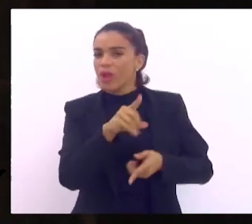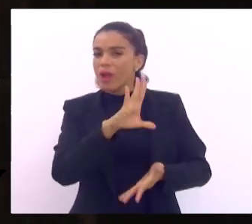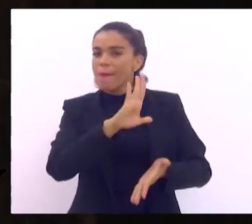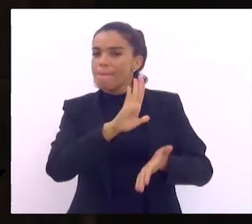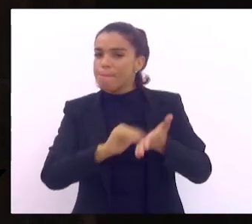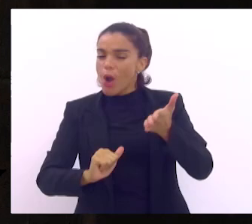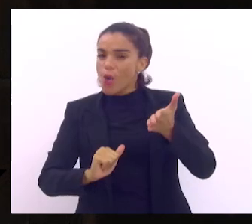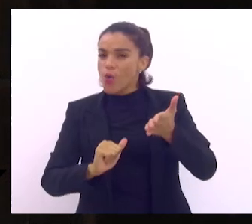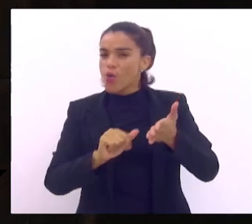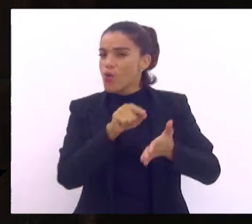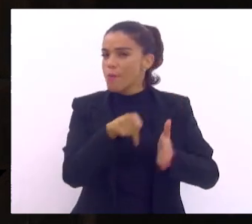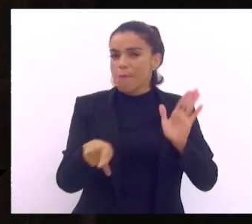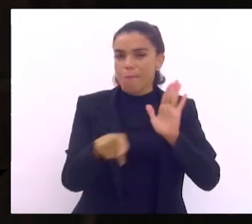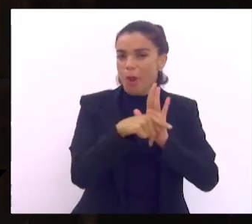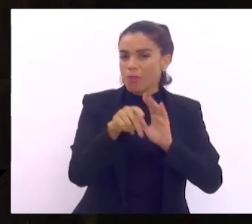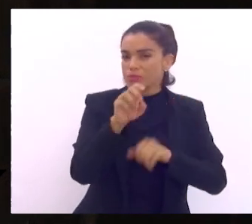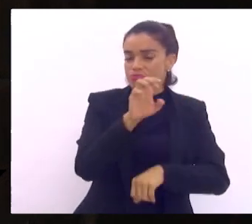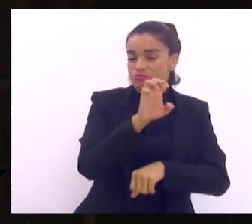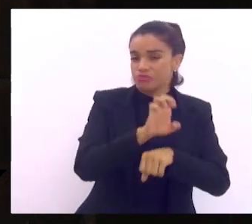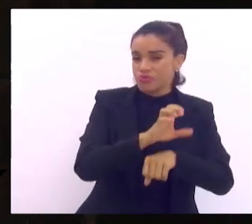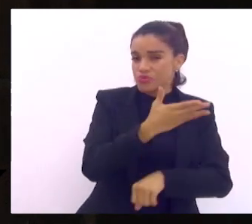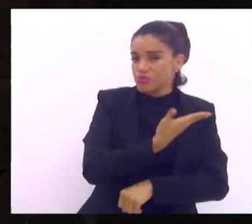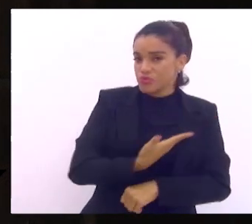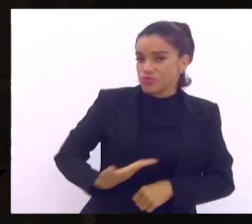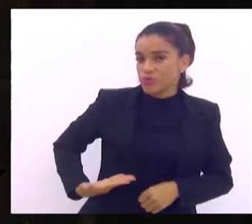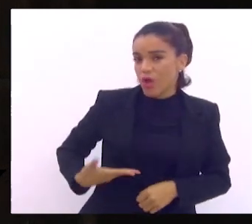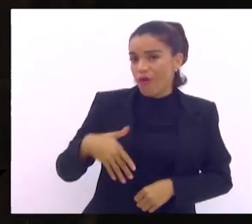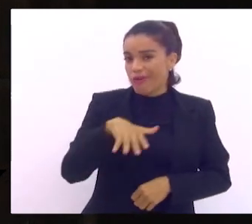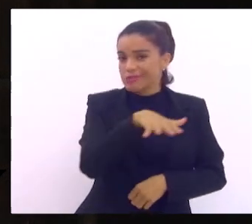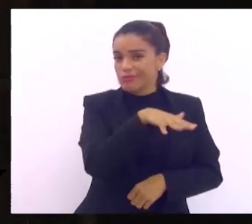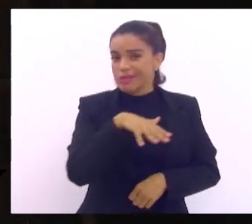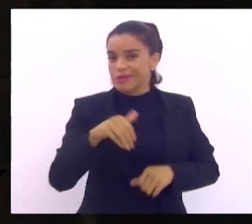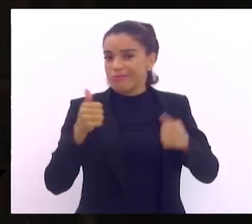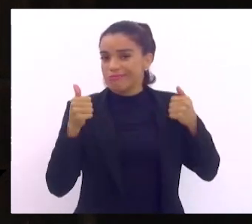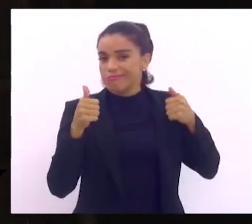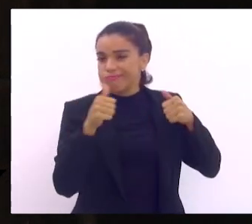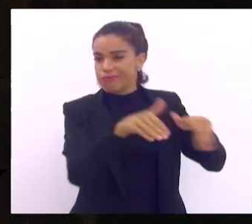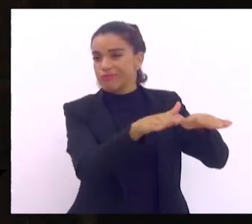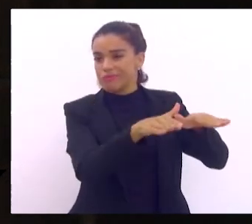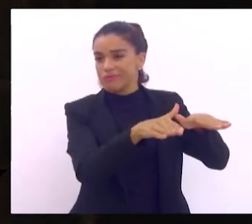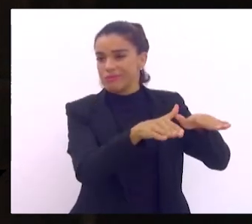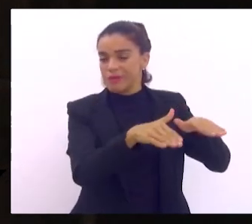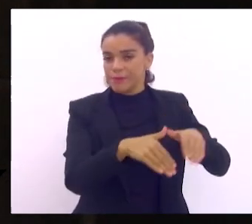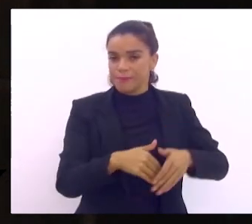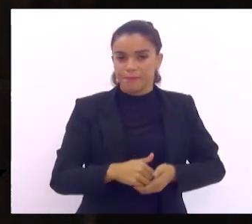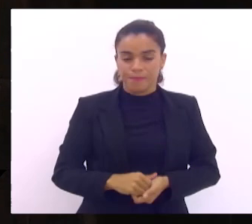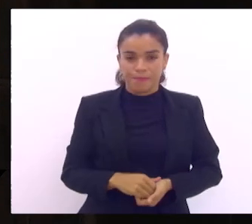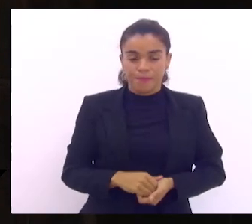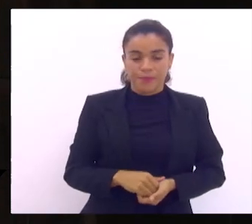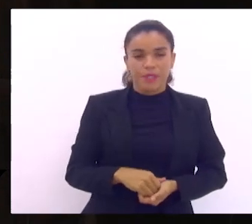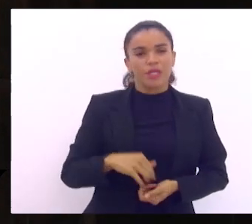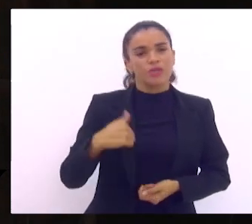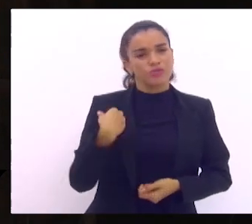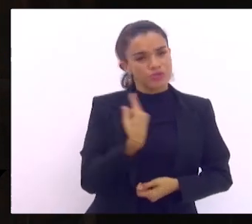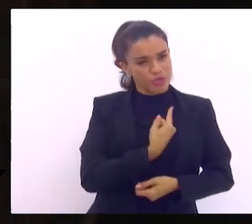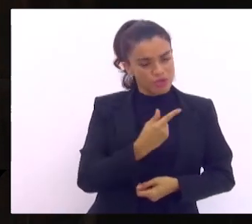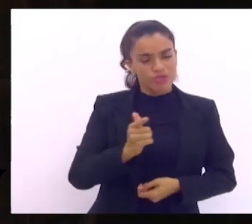Estado com relação à situação que ele se encontra hoje. E nós temos